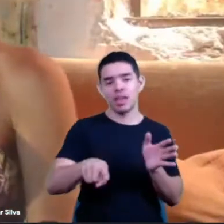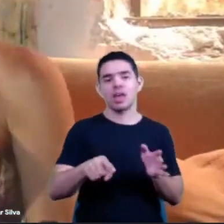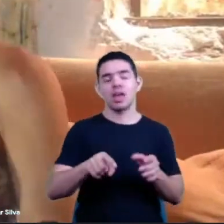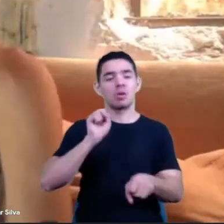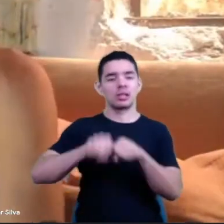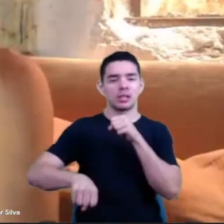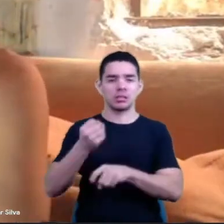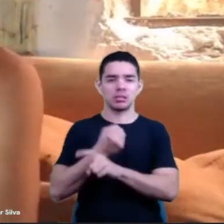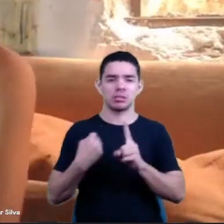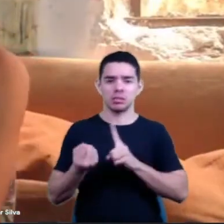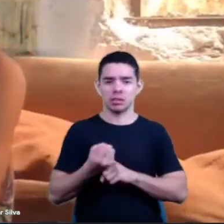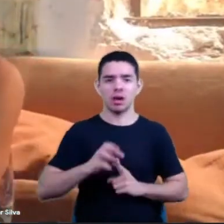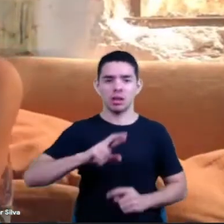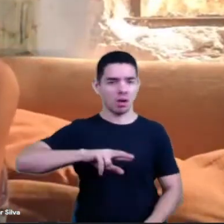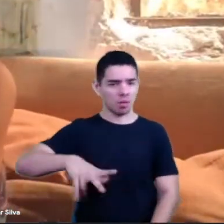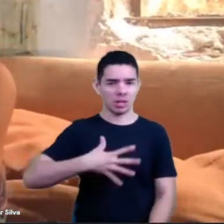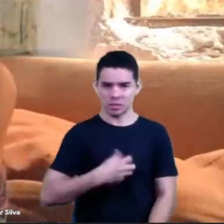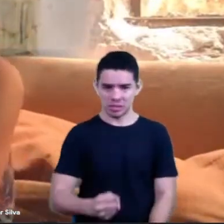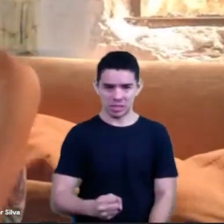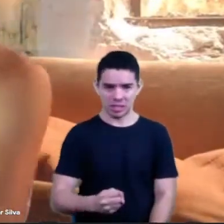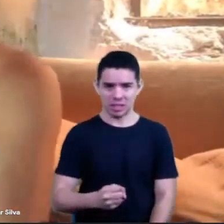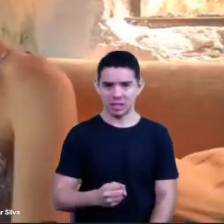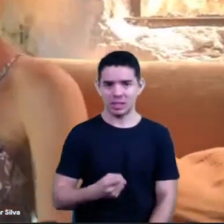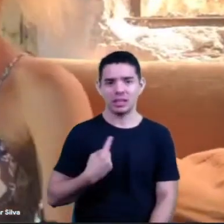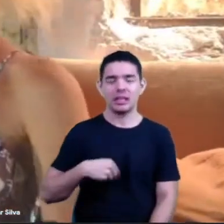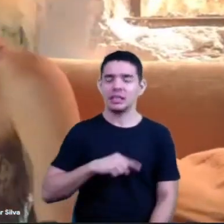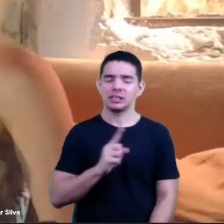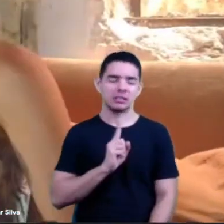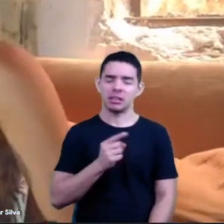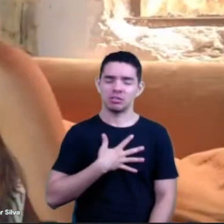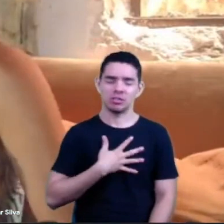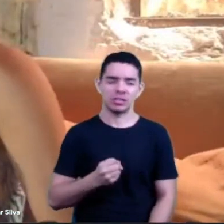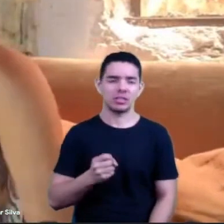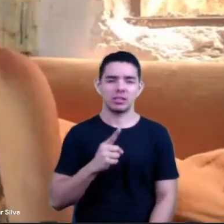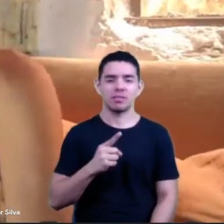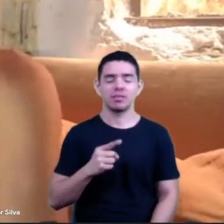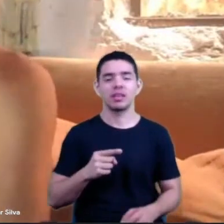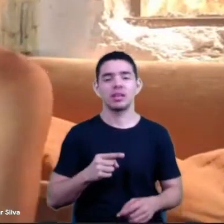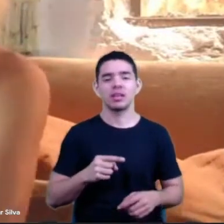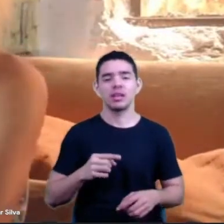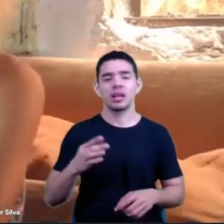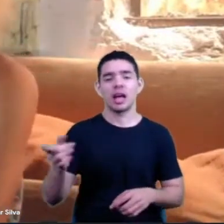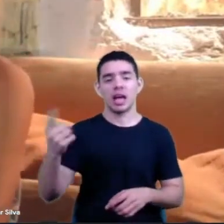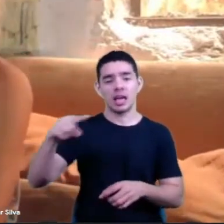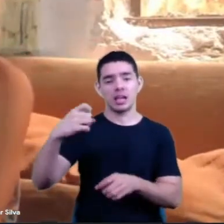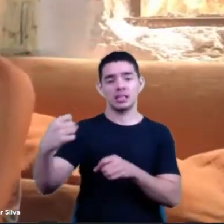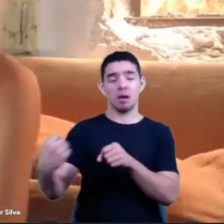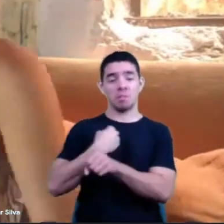né? Não é um suicídio, a gente não se suicida socialmente, a gente é assassinada,